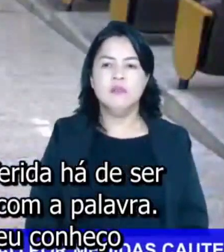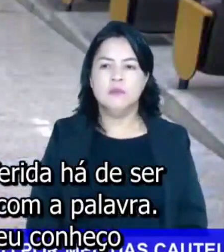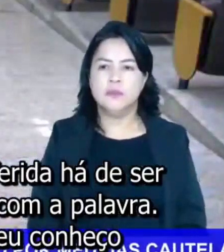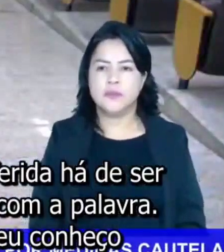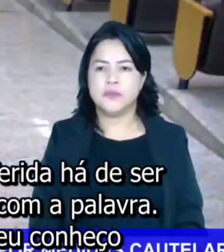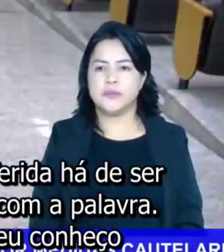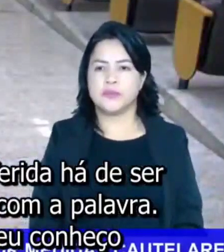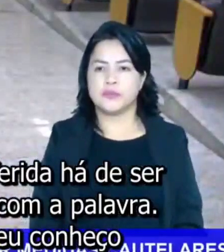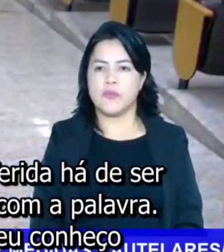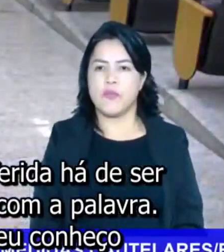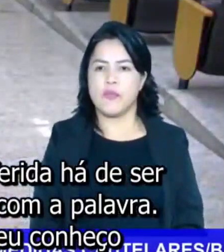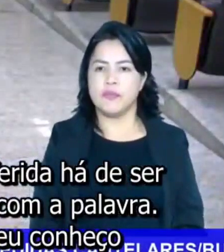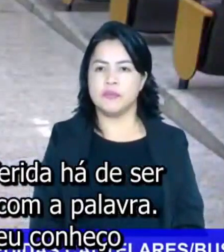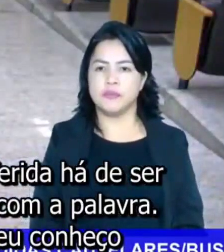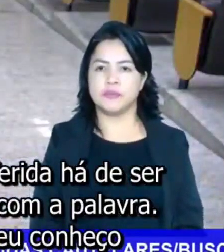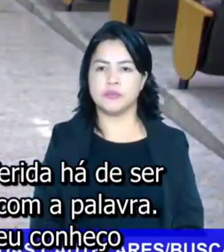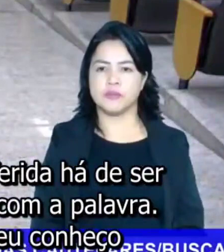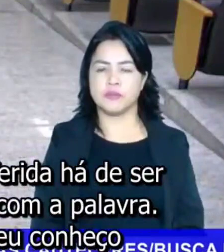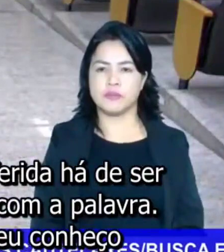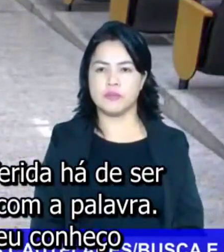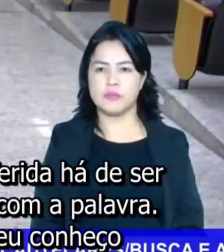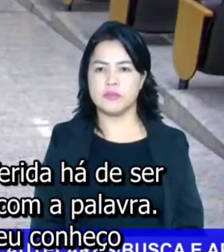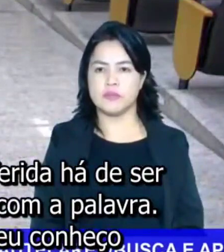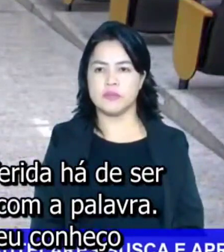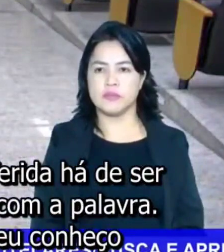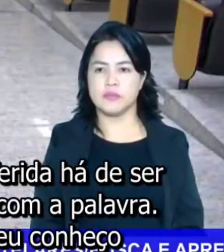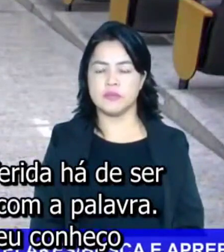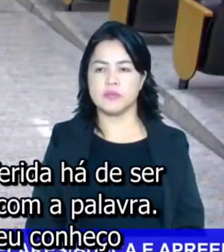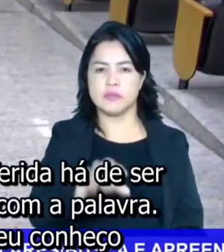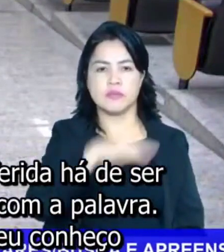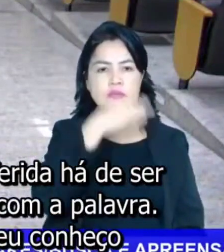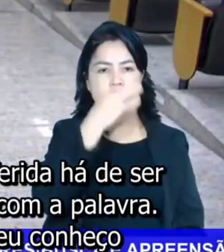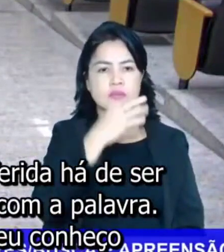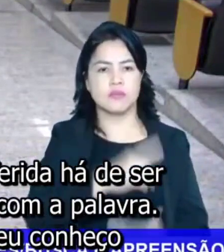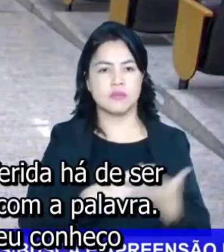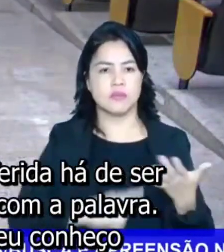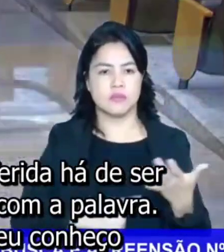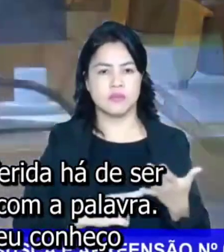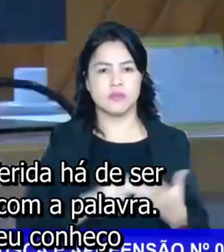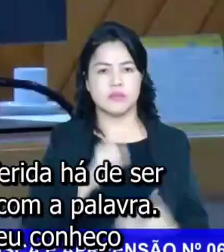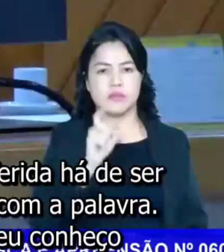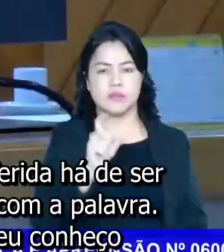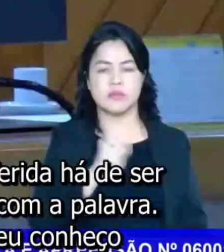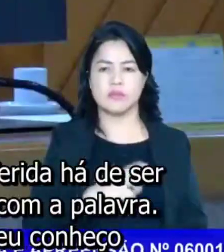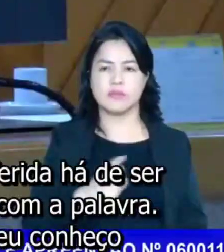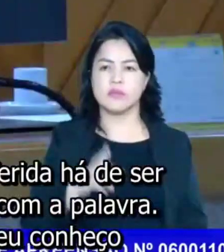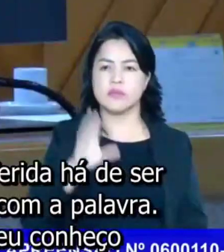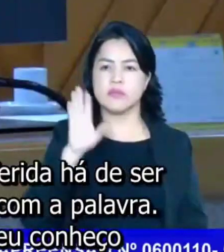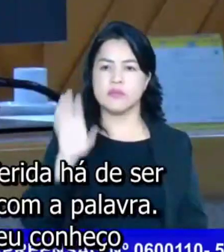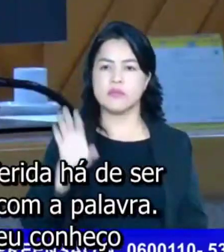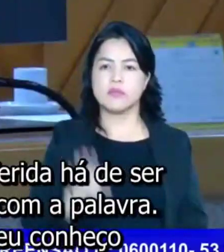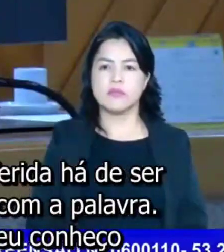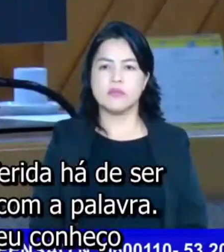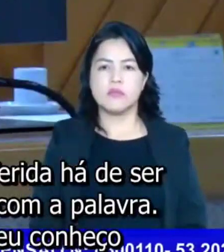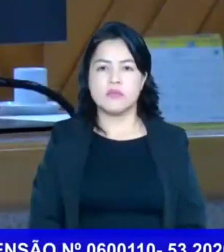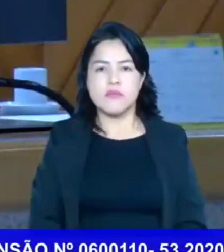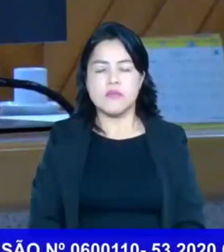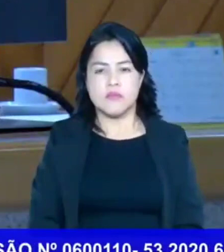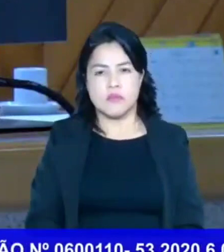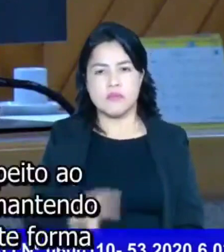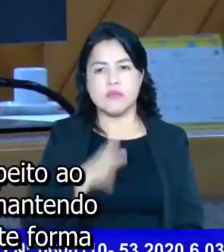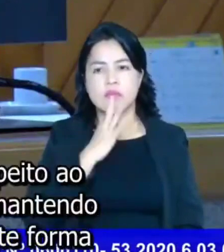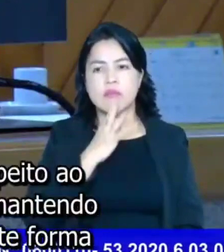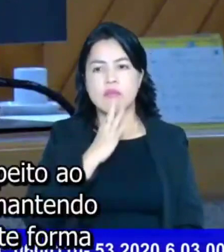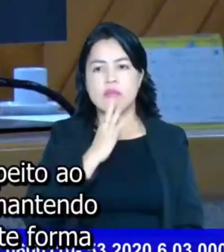Imagem ampla do plenário. O relator, com a palavra. Excelência, Em sua presente mesa, pressuposto desembargador necessidade, Carmo conheço.